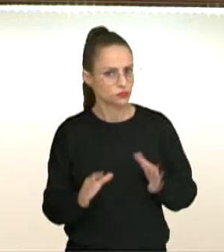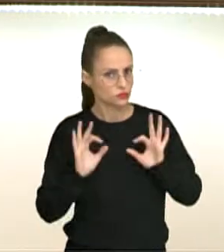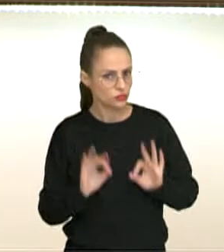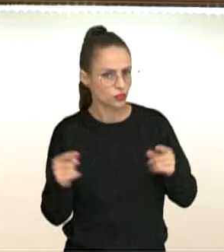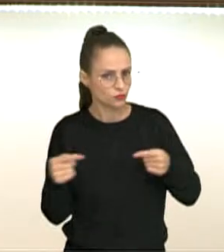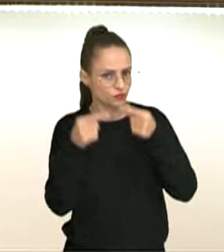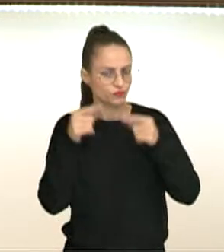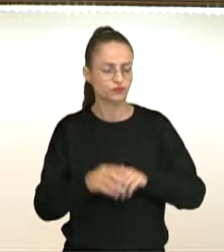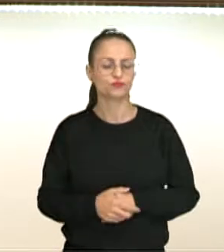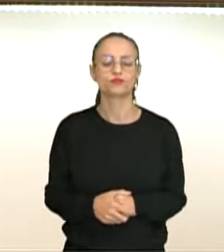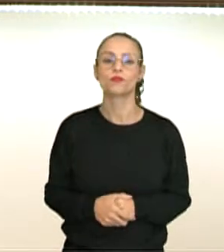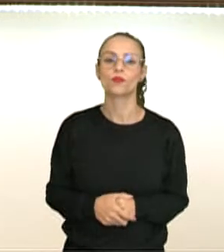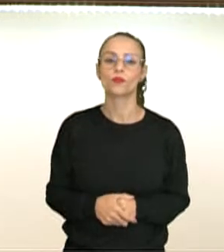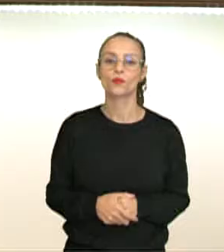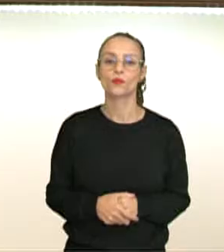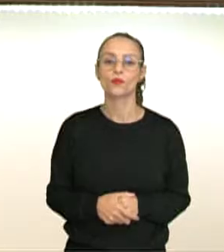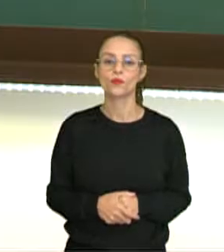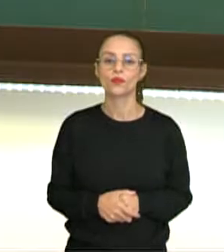regências.